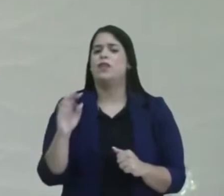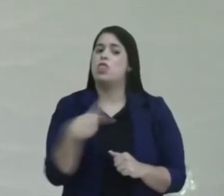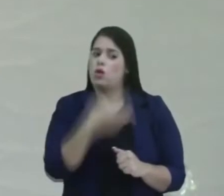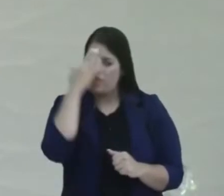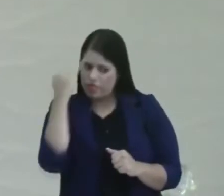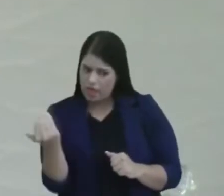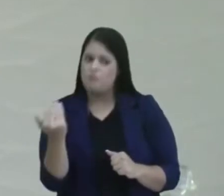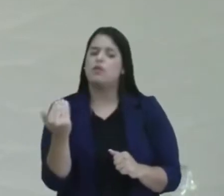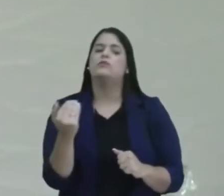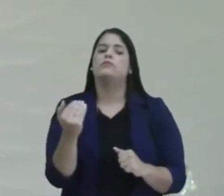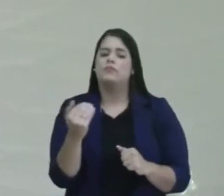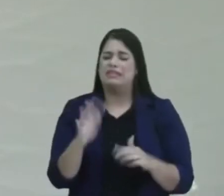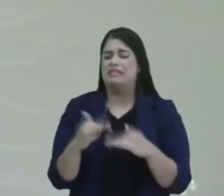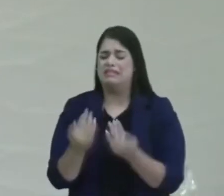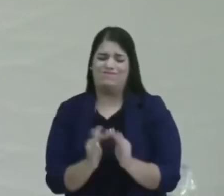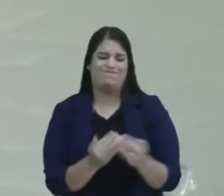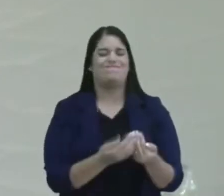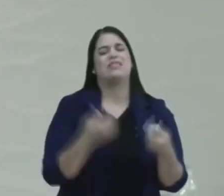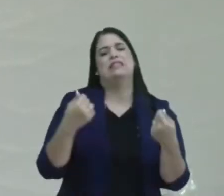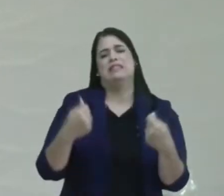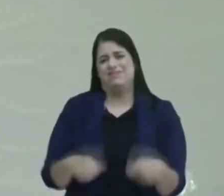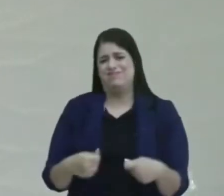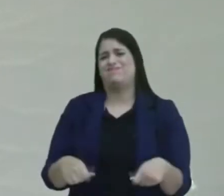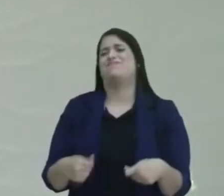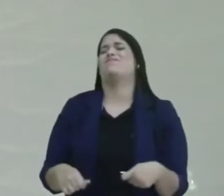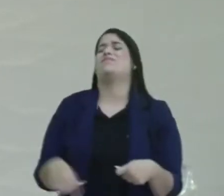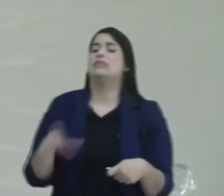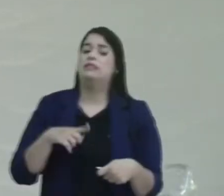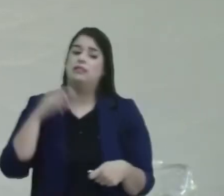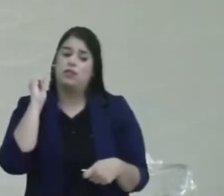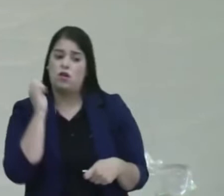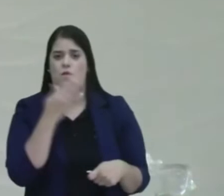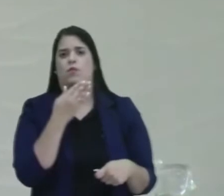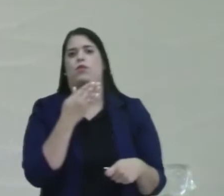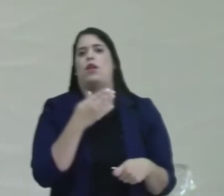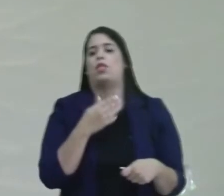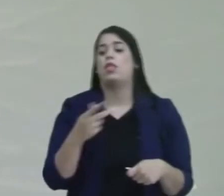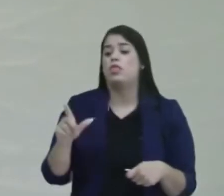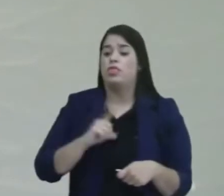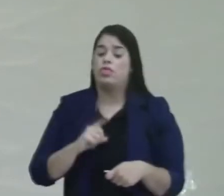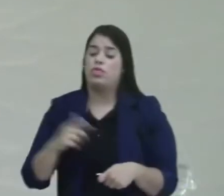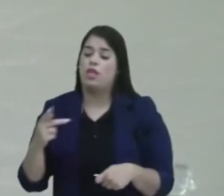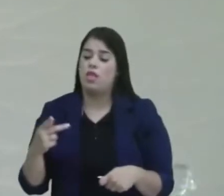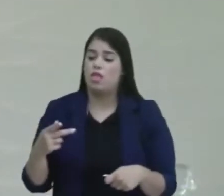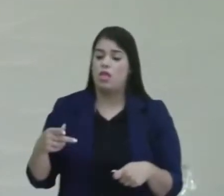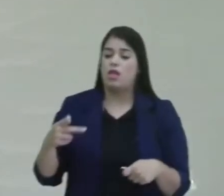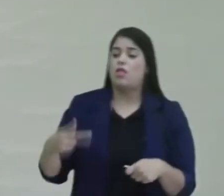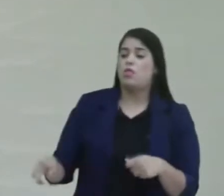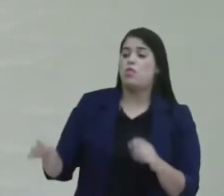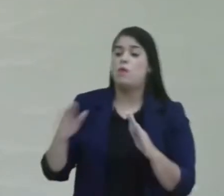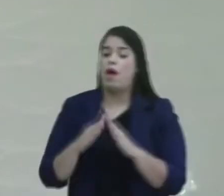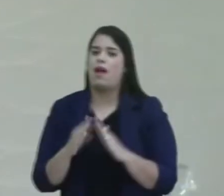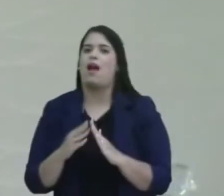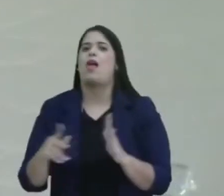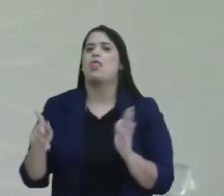vai atingir tantas famílias que precisavam, que tinham essa oportunidade de ter a sua casa própria, e que esse governo que está aí